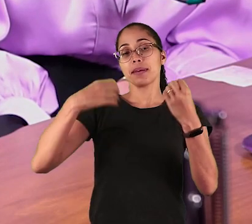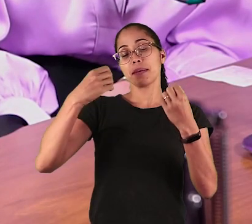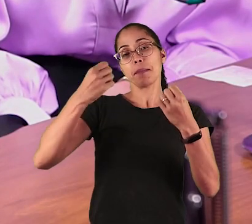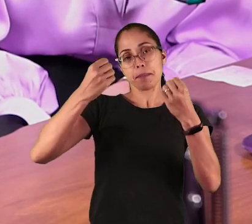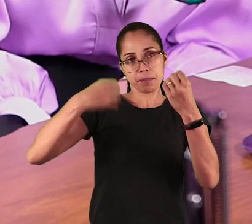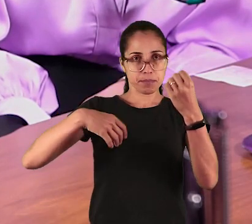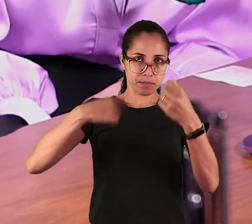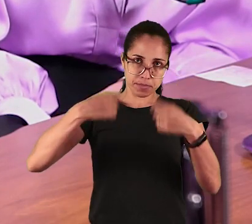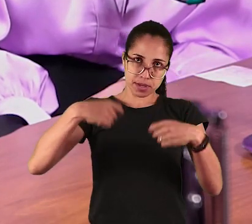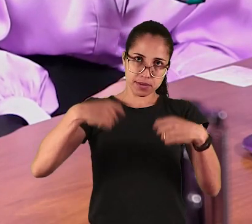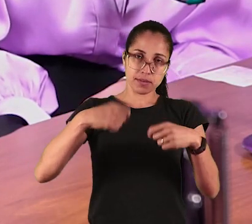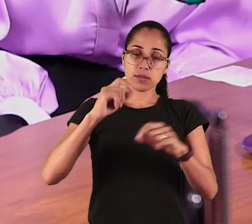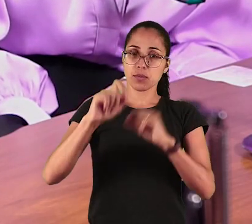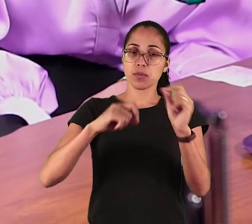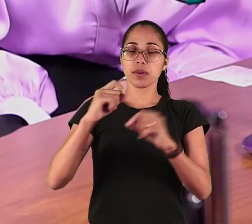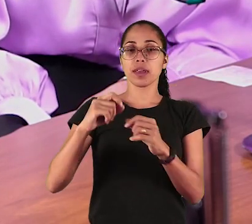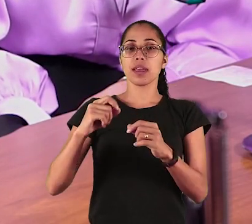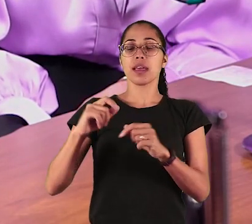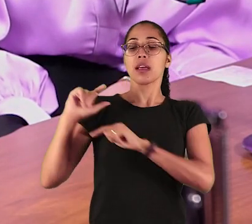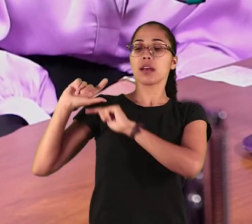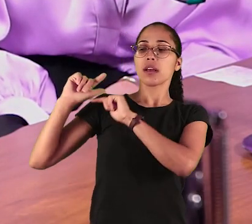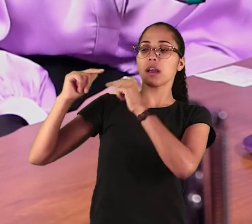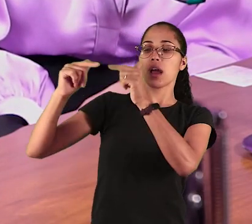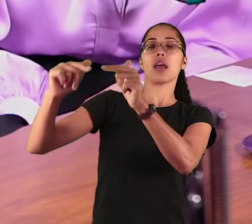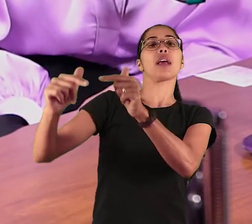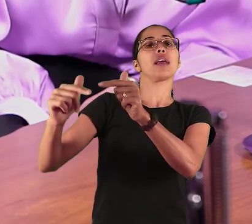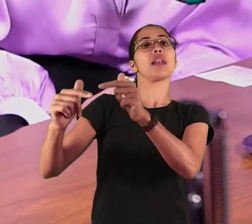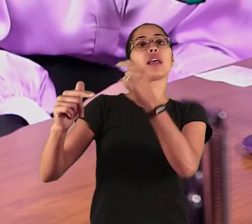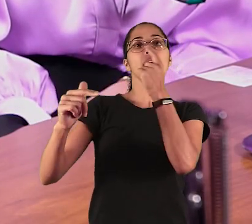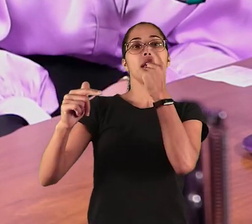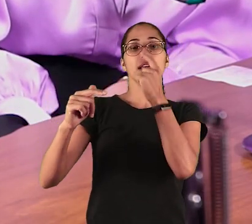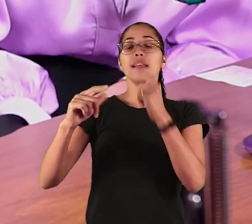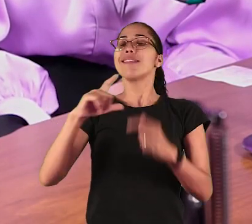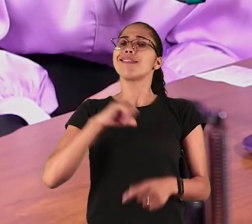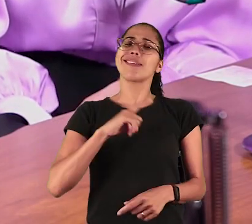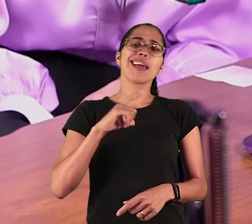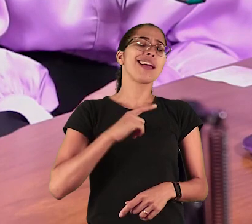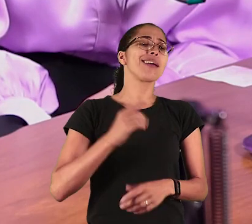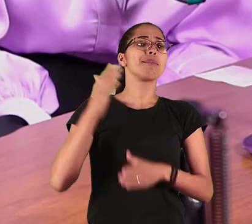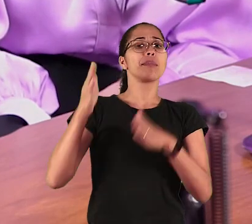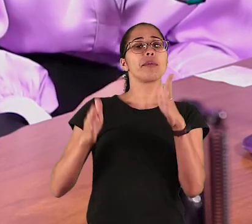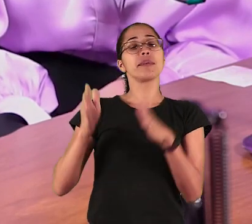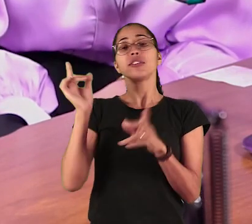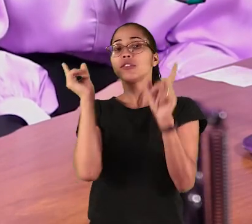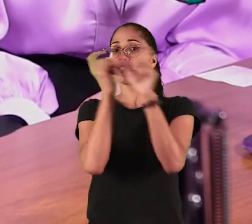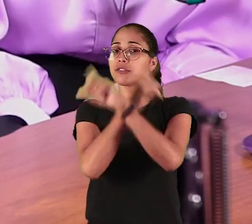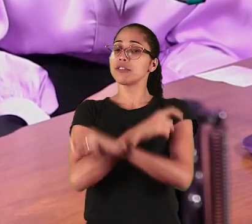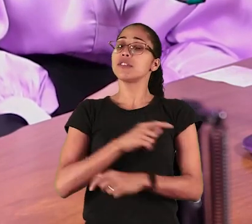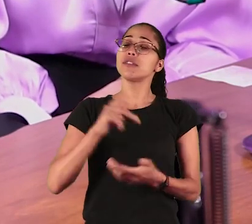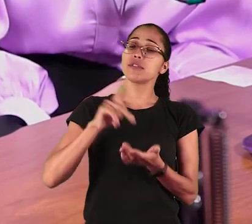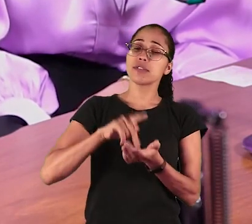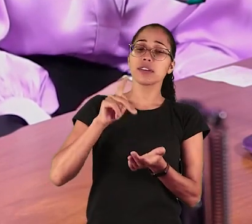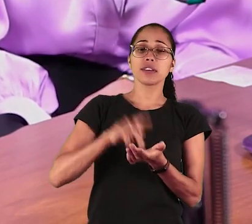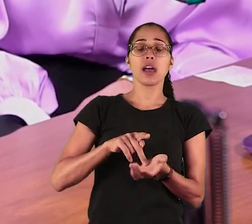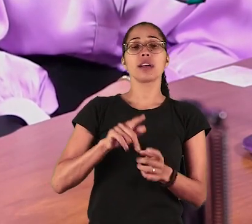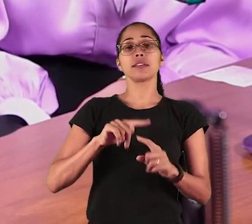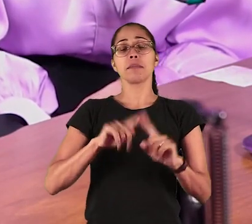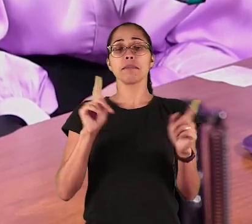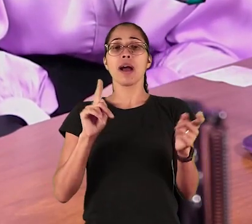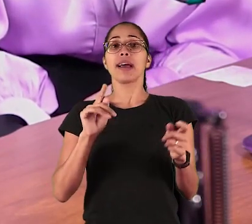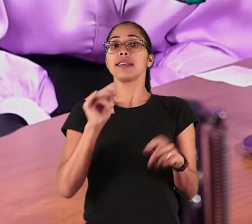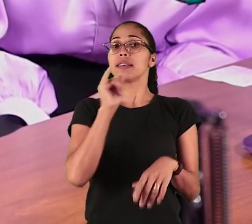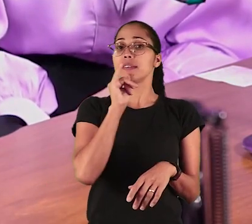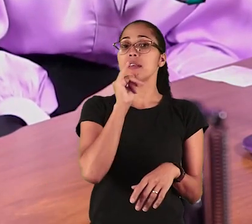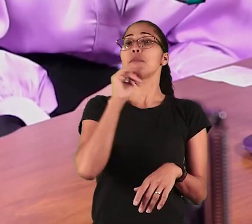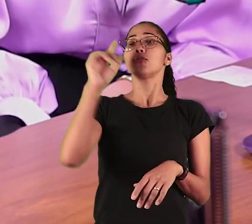da ansiedade uma carreira a gente vocês mostraram aqui pelo exemplo Existem muitos momentos difíceis não é não é perfeito é